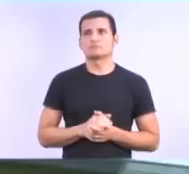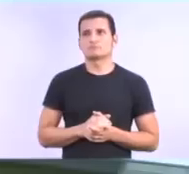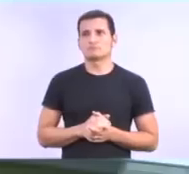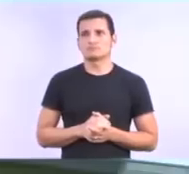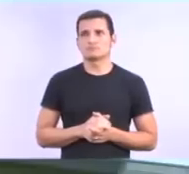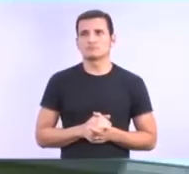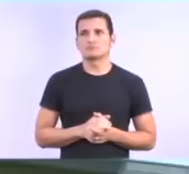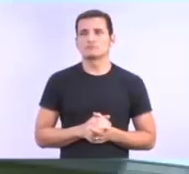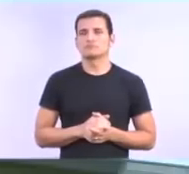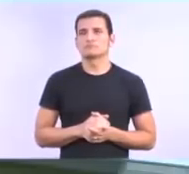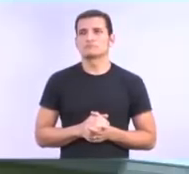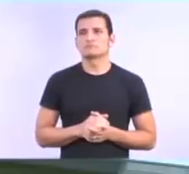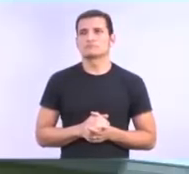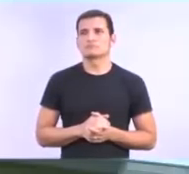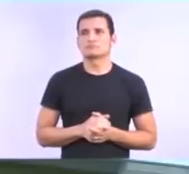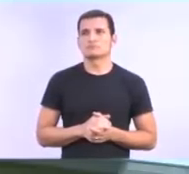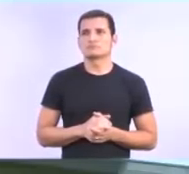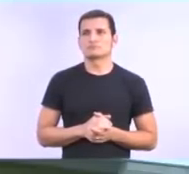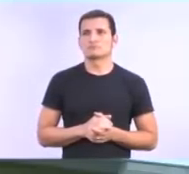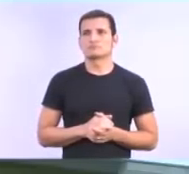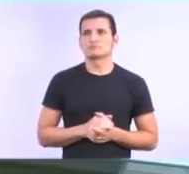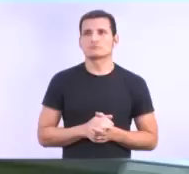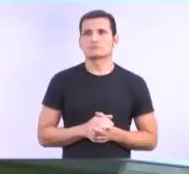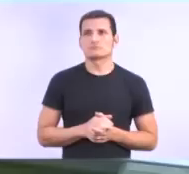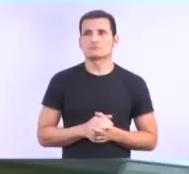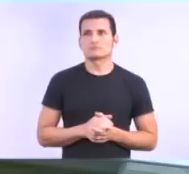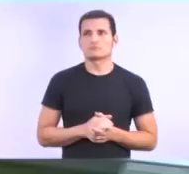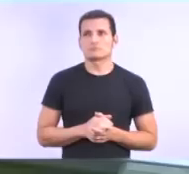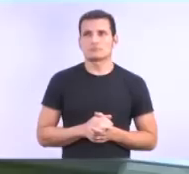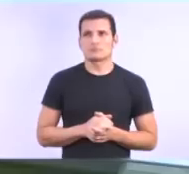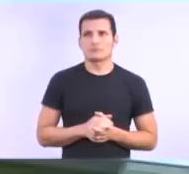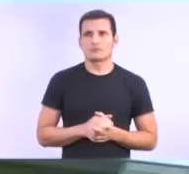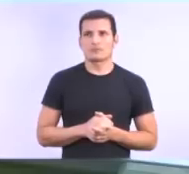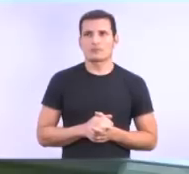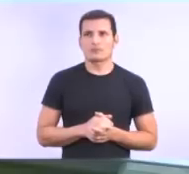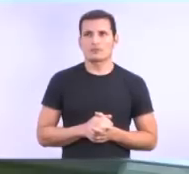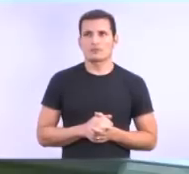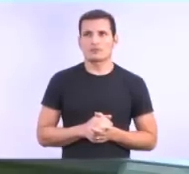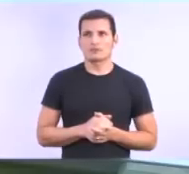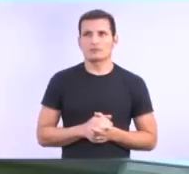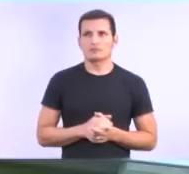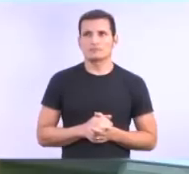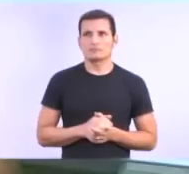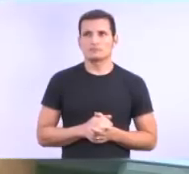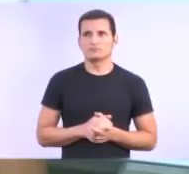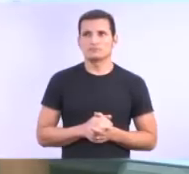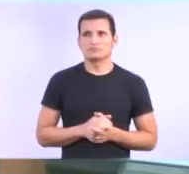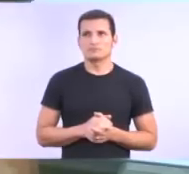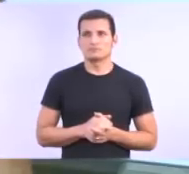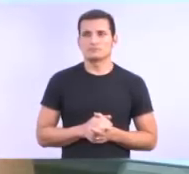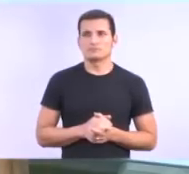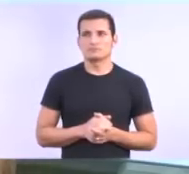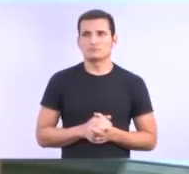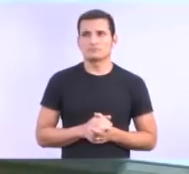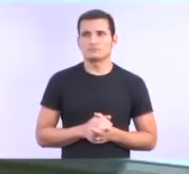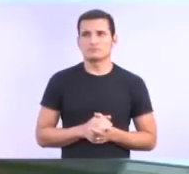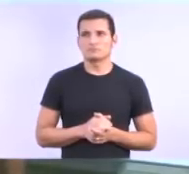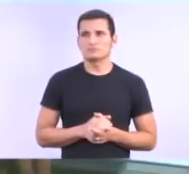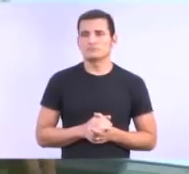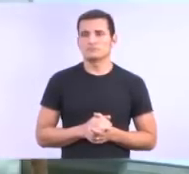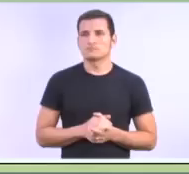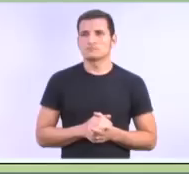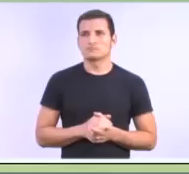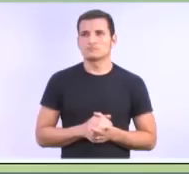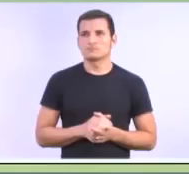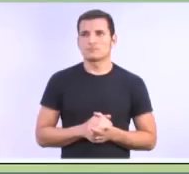ele não vai ficar com um valor que não deveria, quer dizer, vai ficar sempre com um estado com valores consistentes, né?